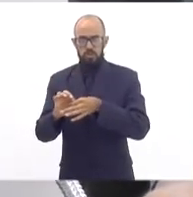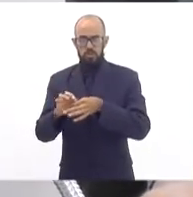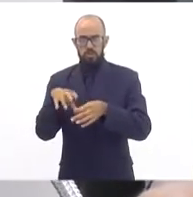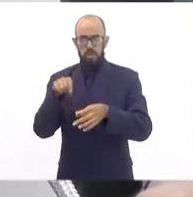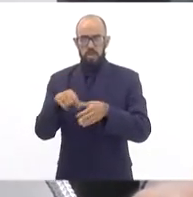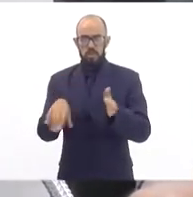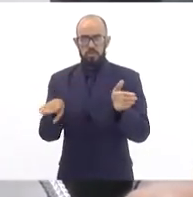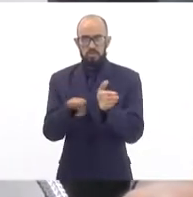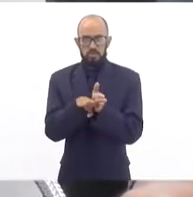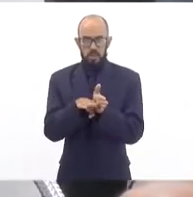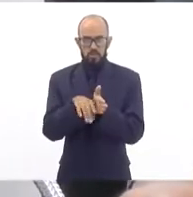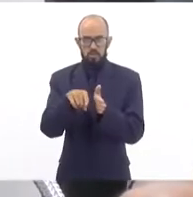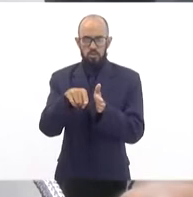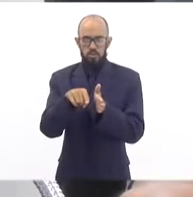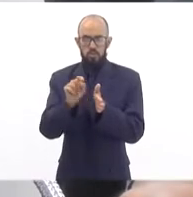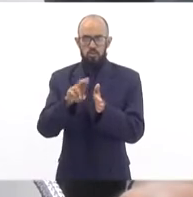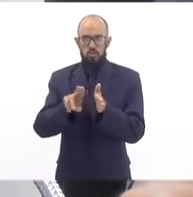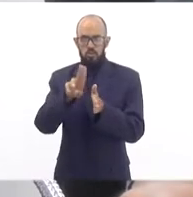que foram utilizadas